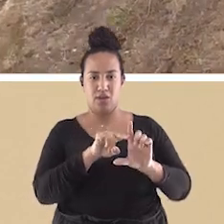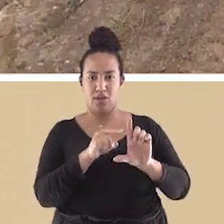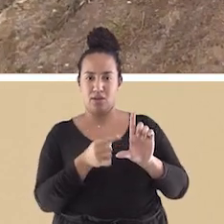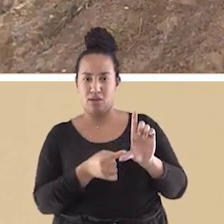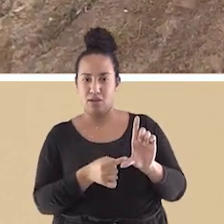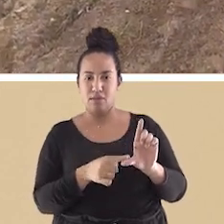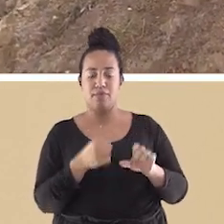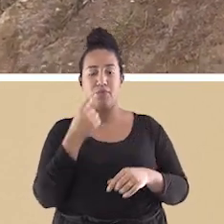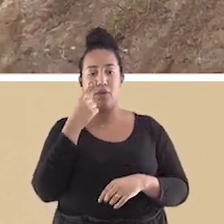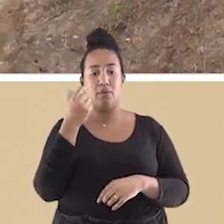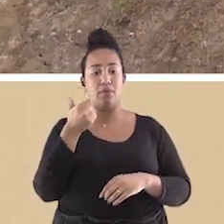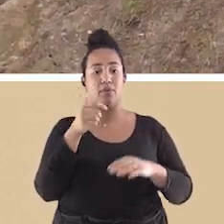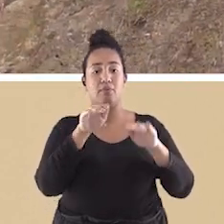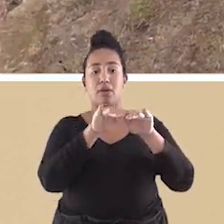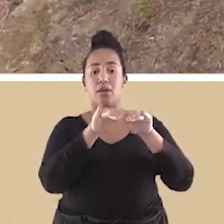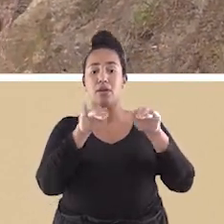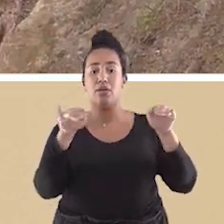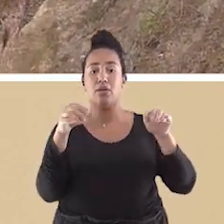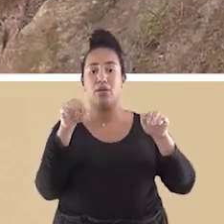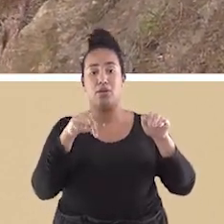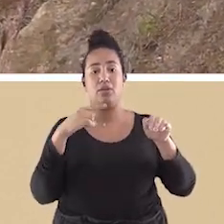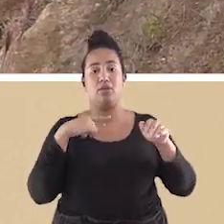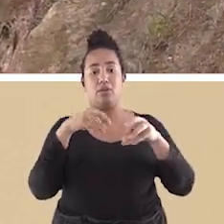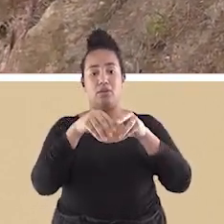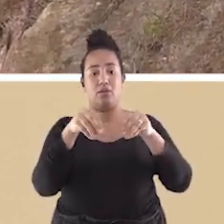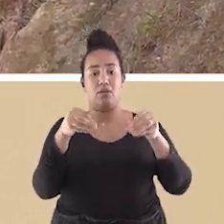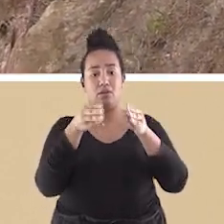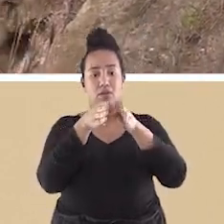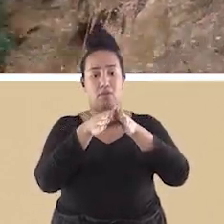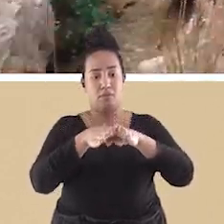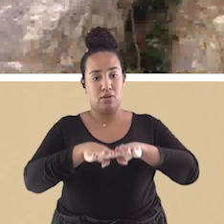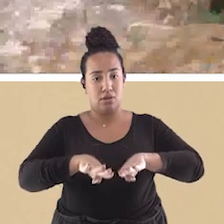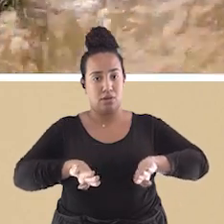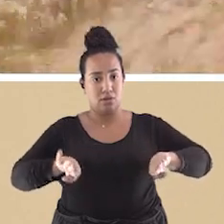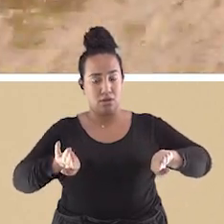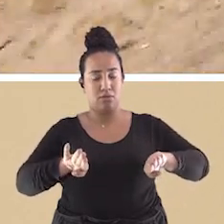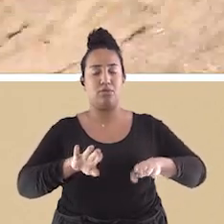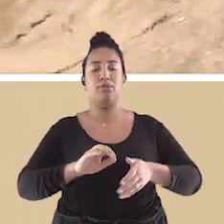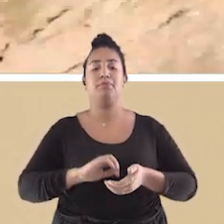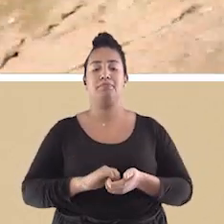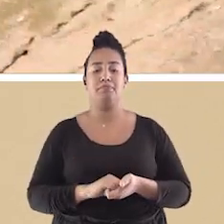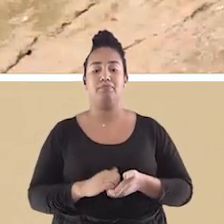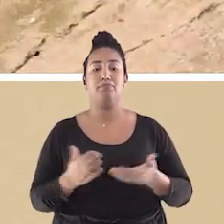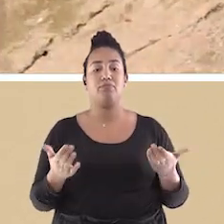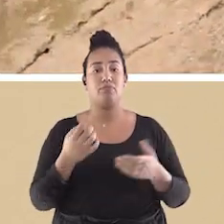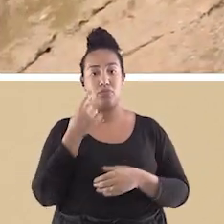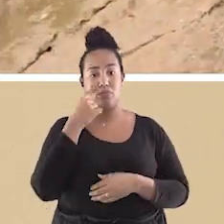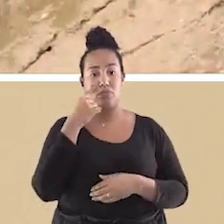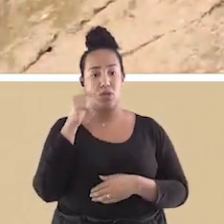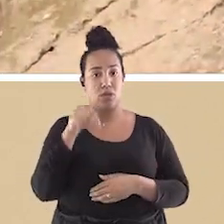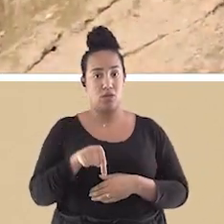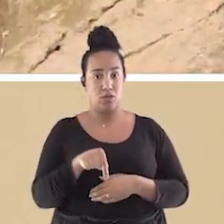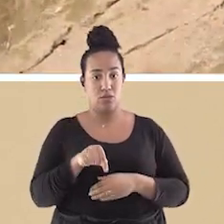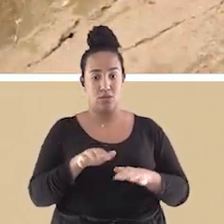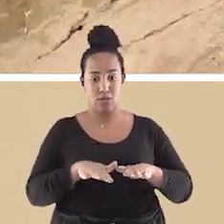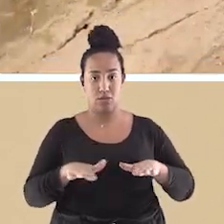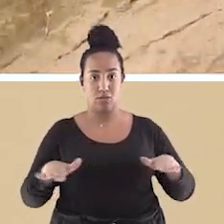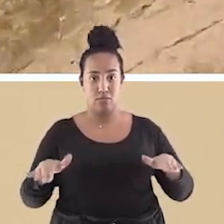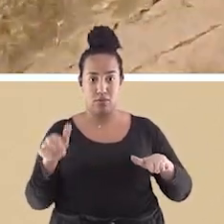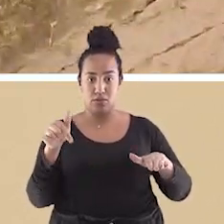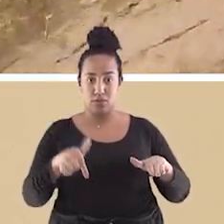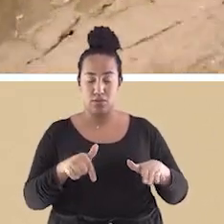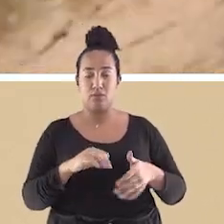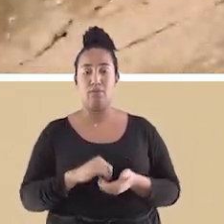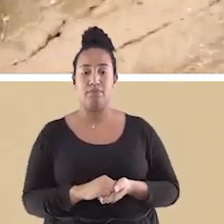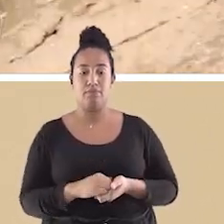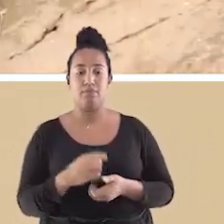naquela parte lá de cima a gente não vê processo erosivo mais intenso. Mas olha aqui na parte de baixo. Na